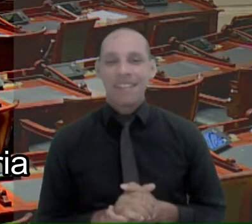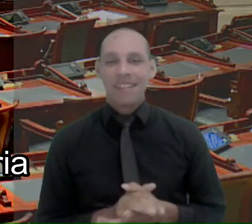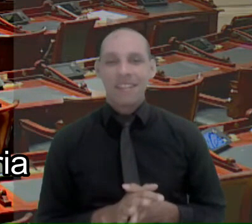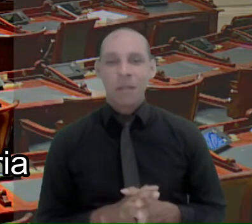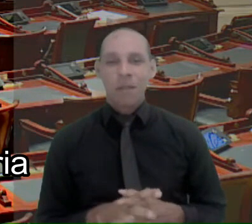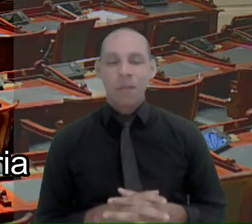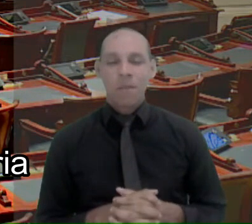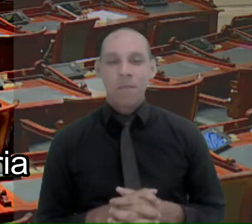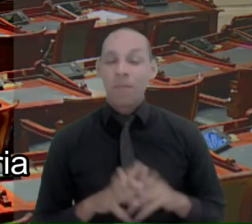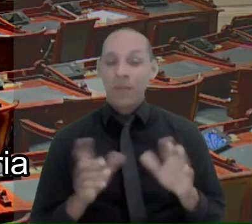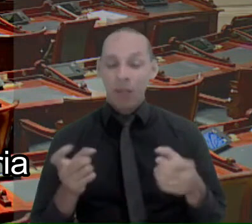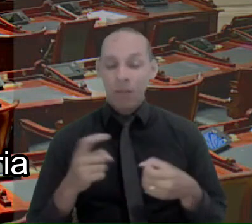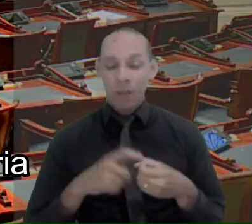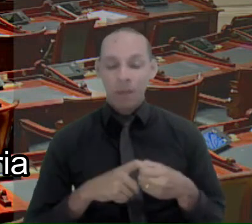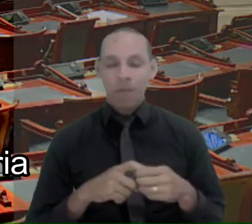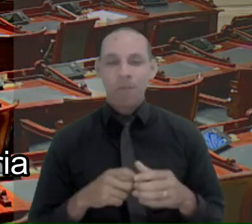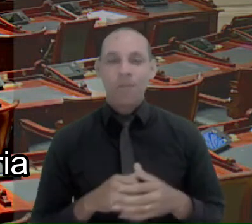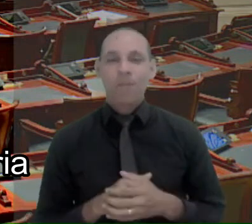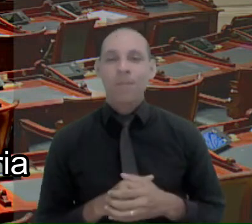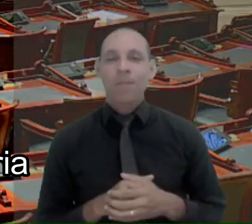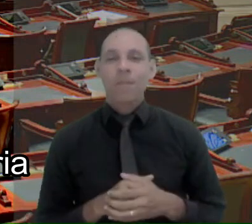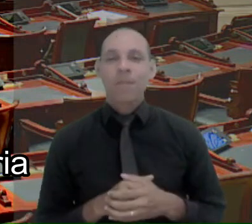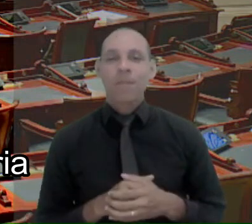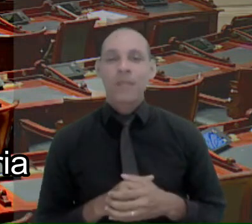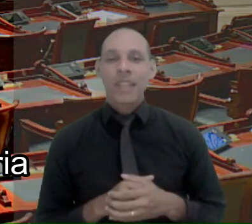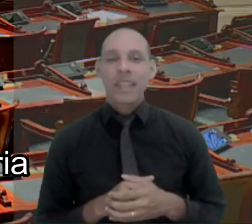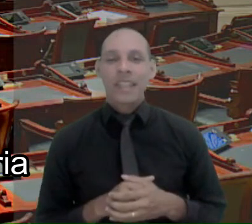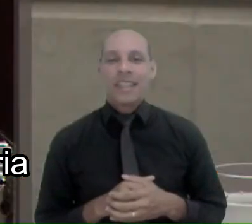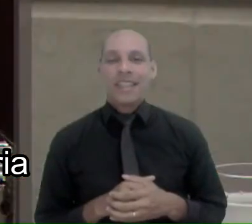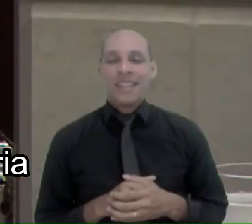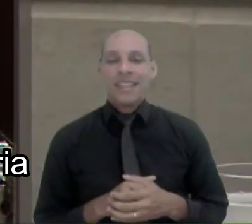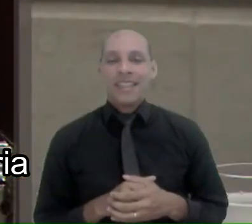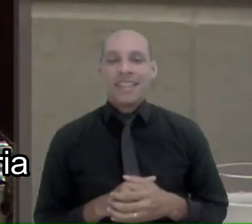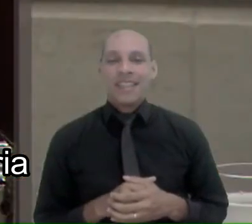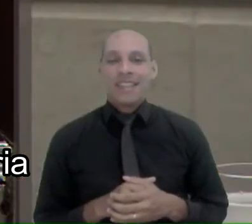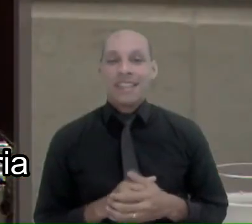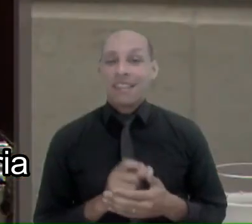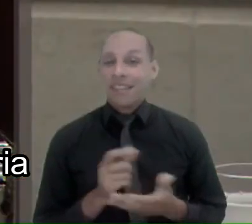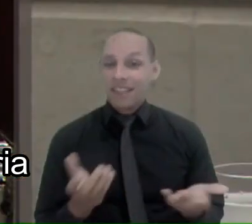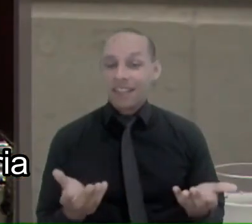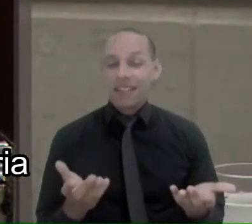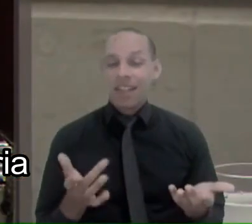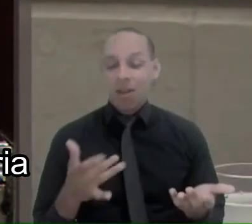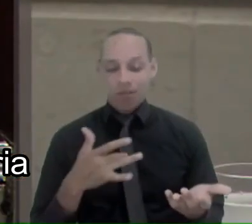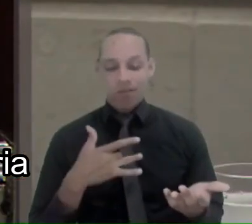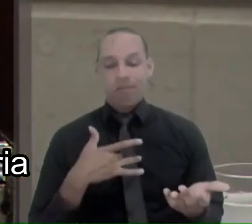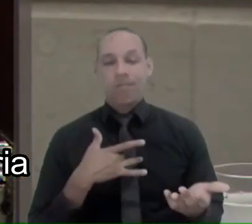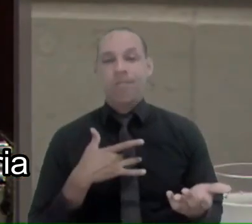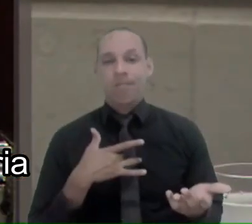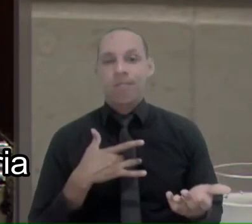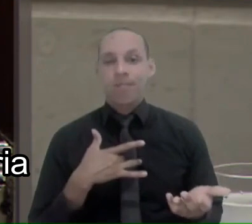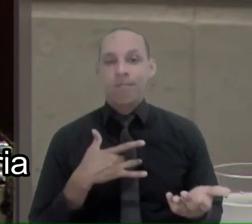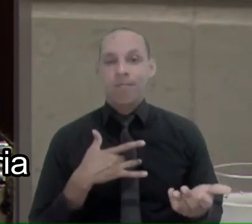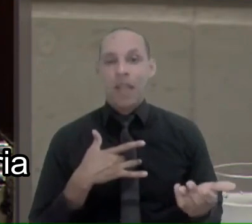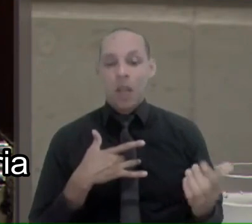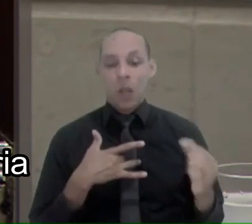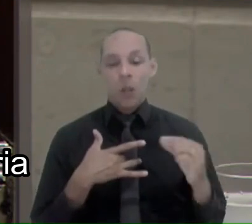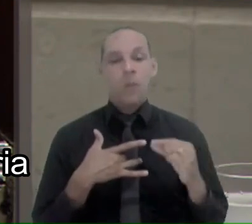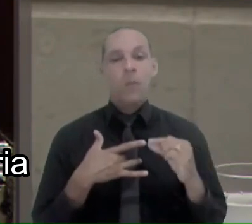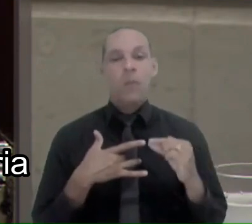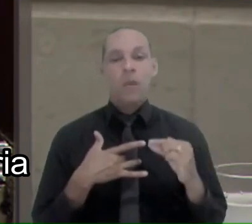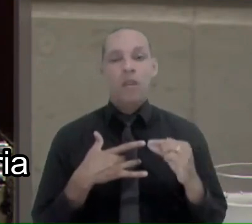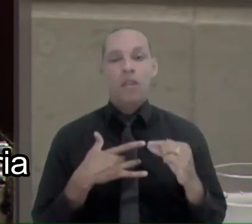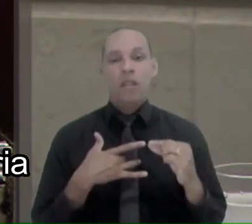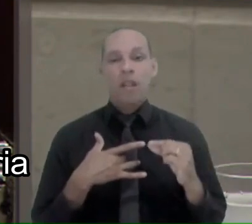Mas retomando aqui a minha fala, a gente então encara a tuberculose como uma doença, como uma